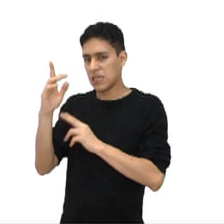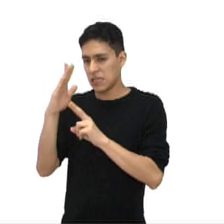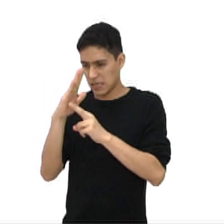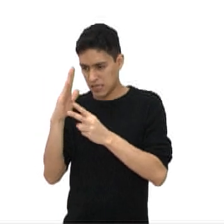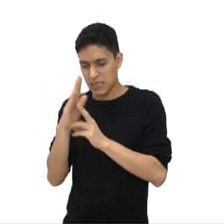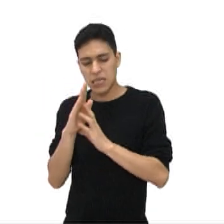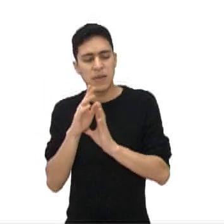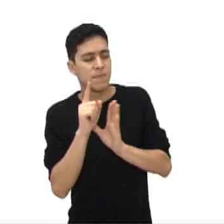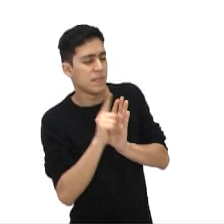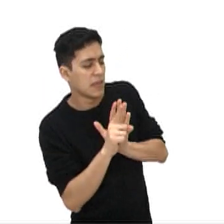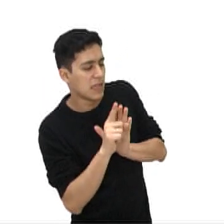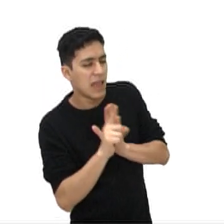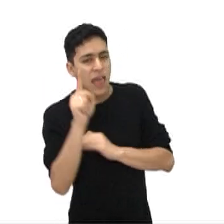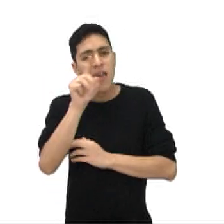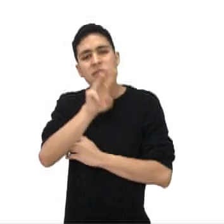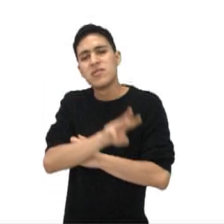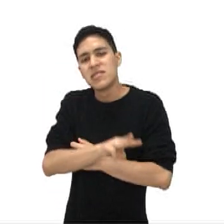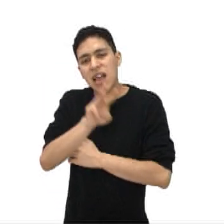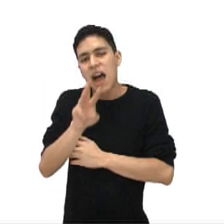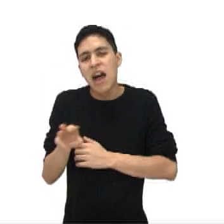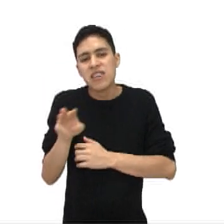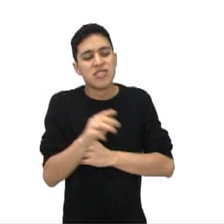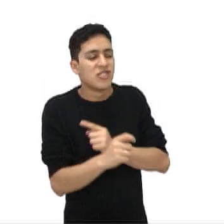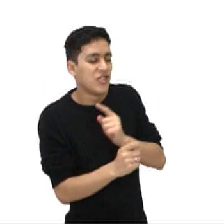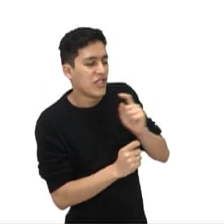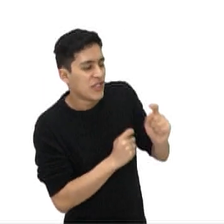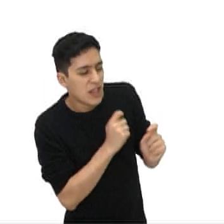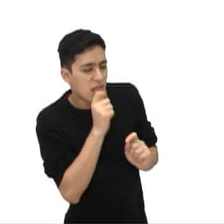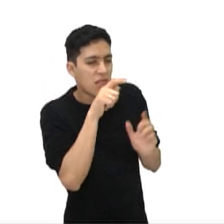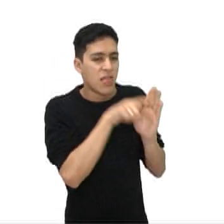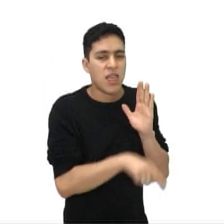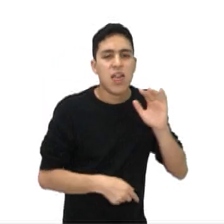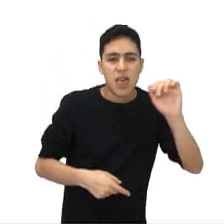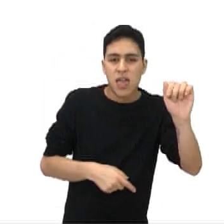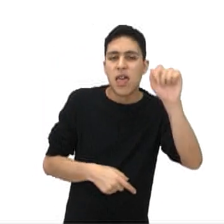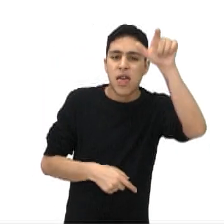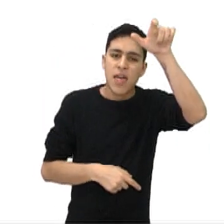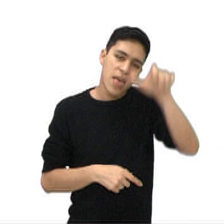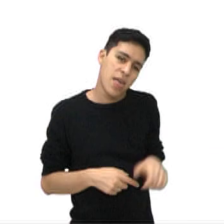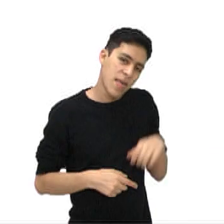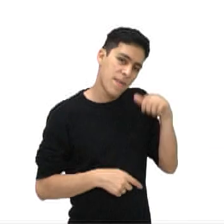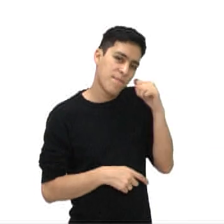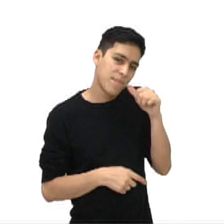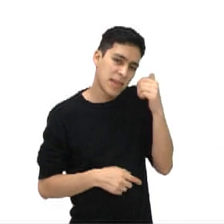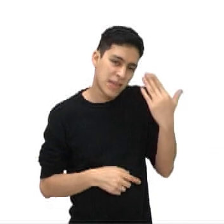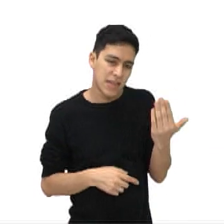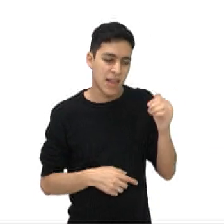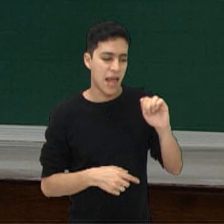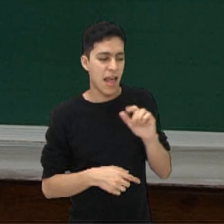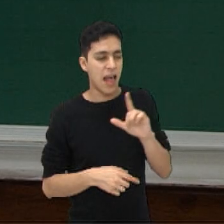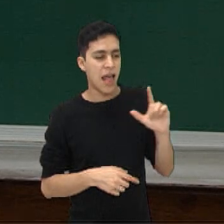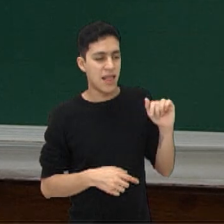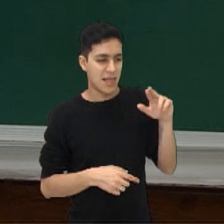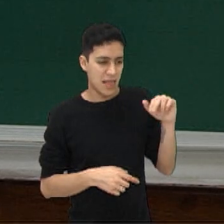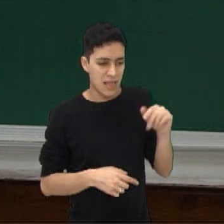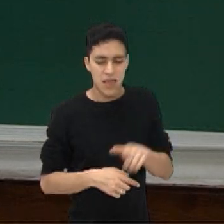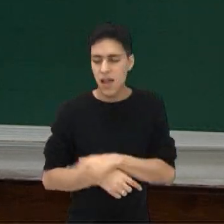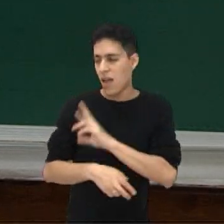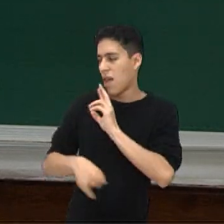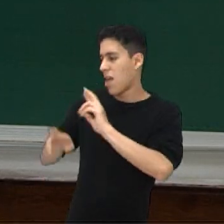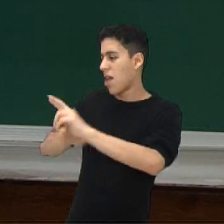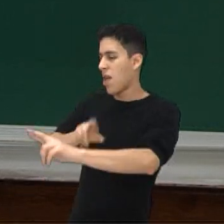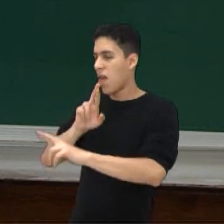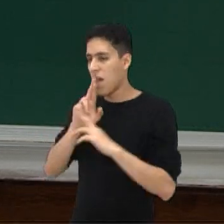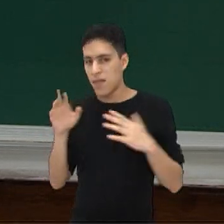site Descomplica que está fazendo a entrevista, tá? E A é o nome da entrevistada, Alana. Então, quando você